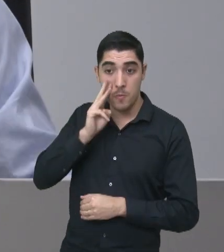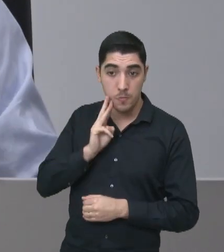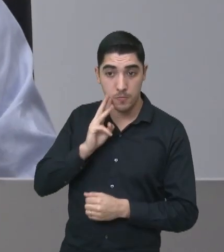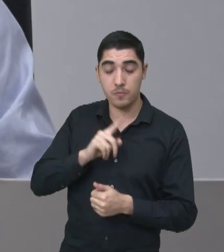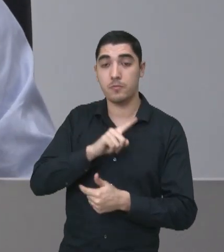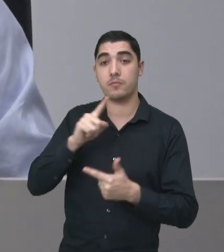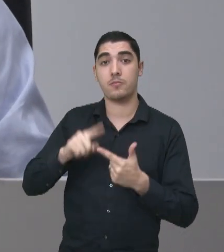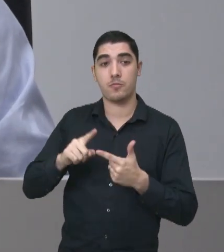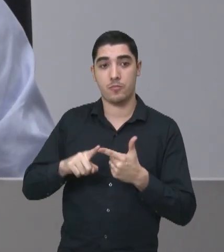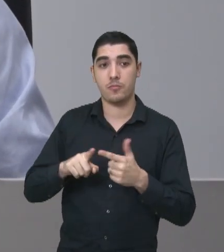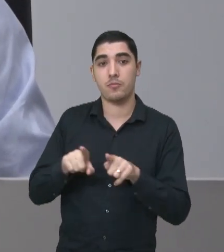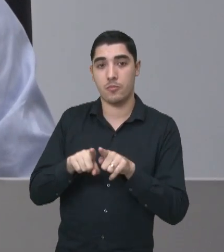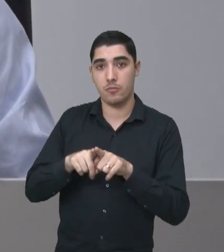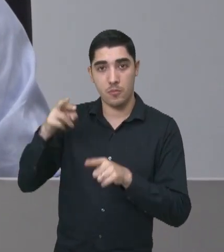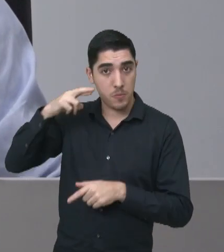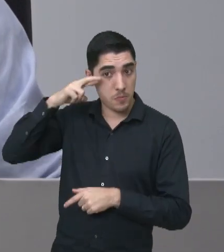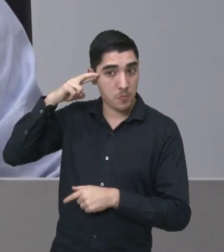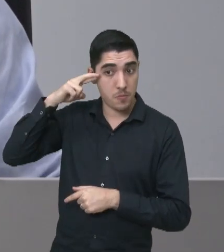pelo